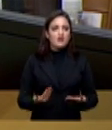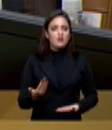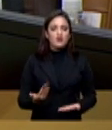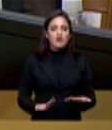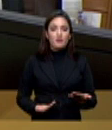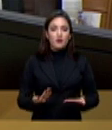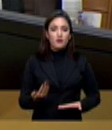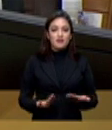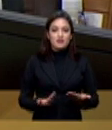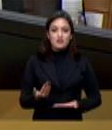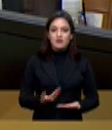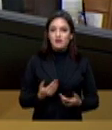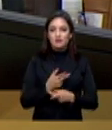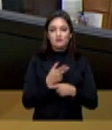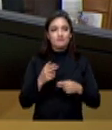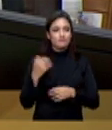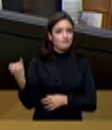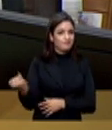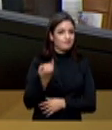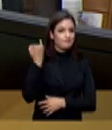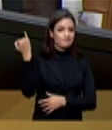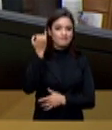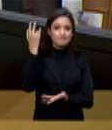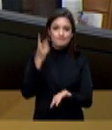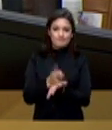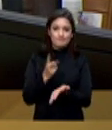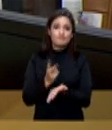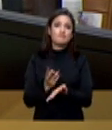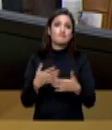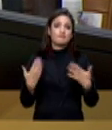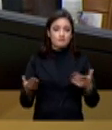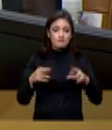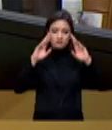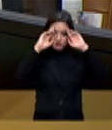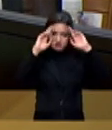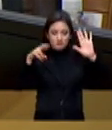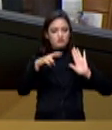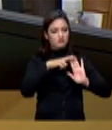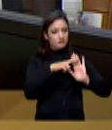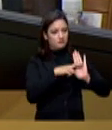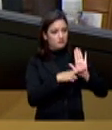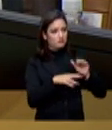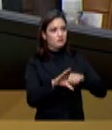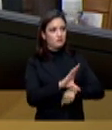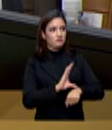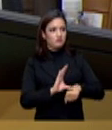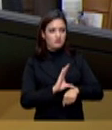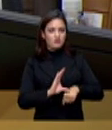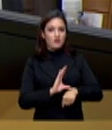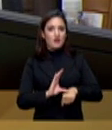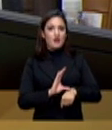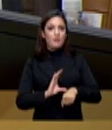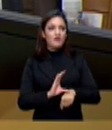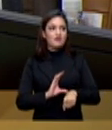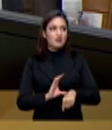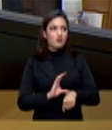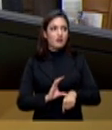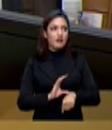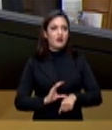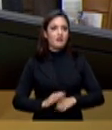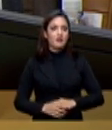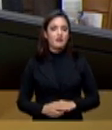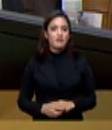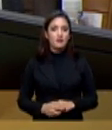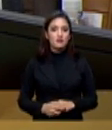relevância inestimável entendo que o respeito as regras consonais que define o igual